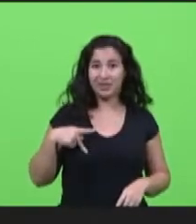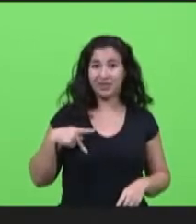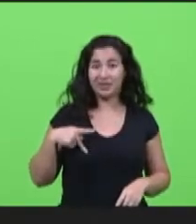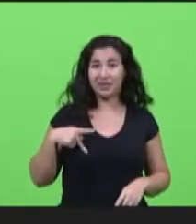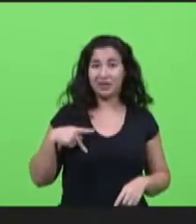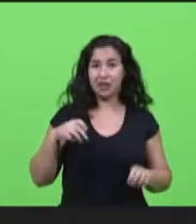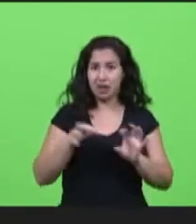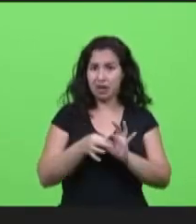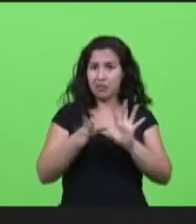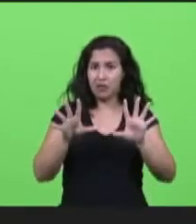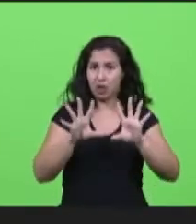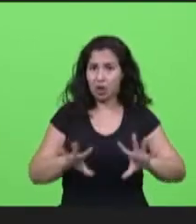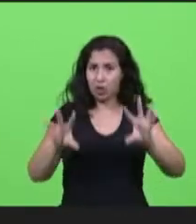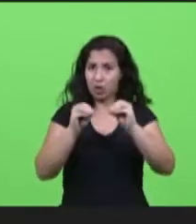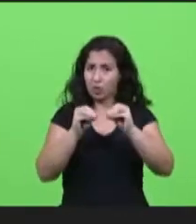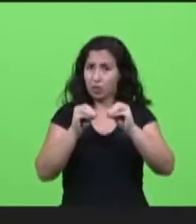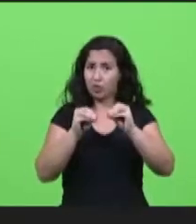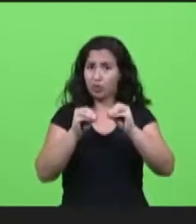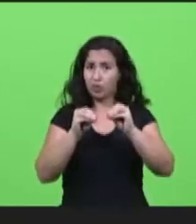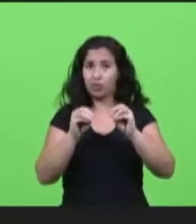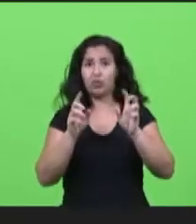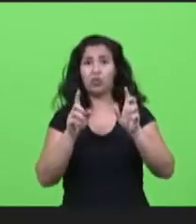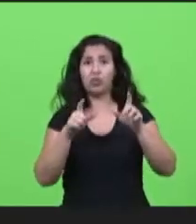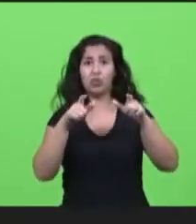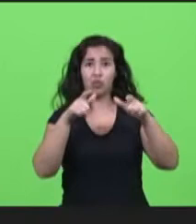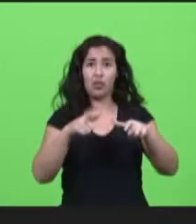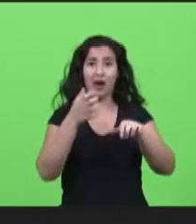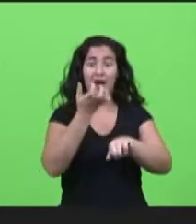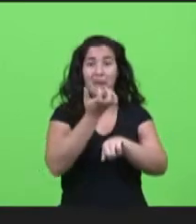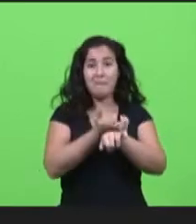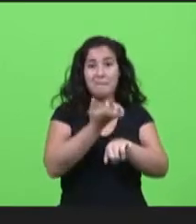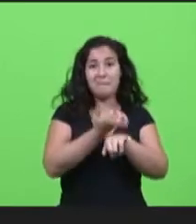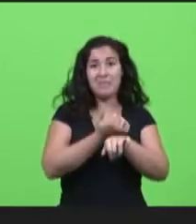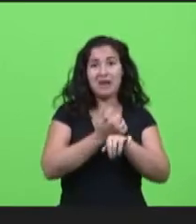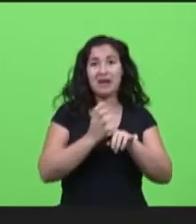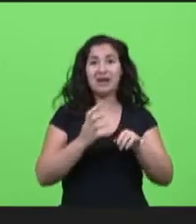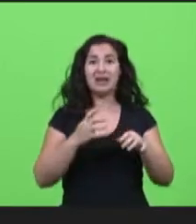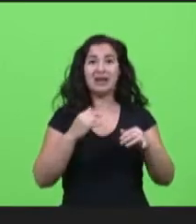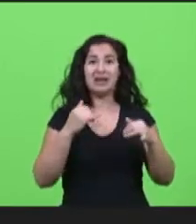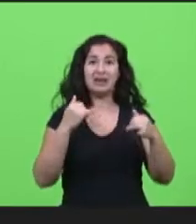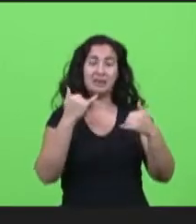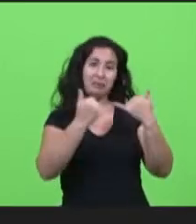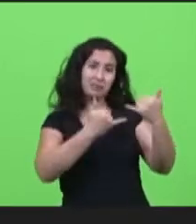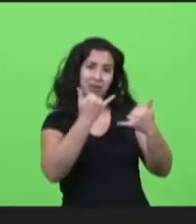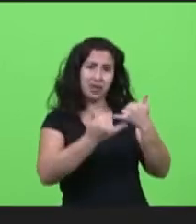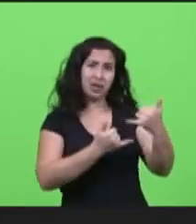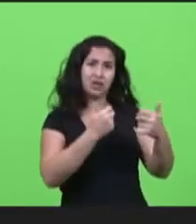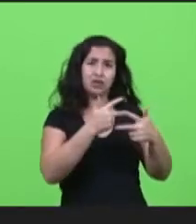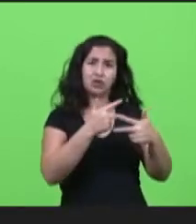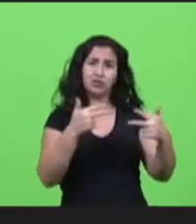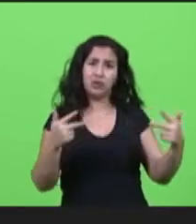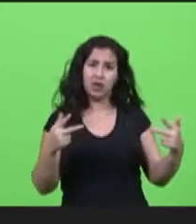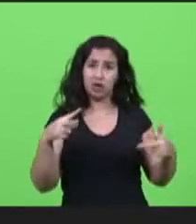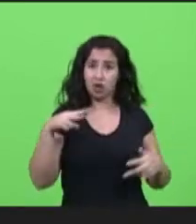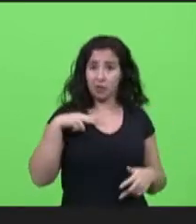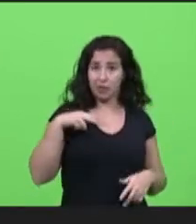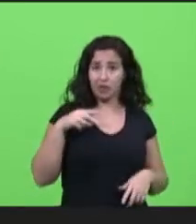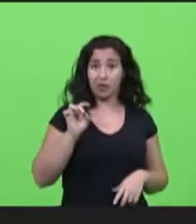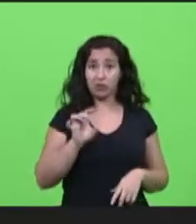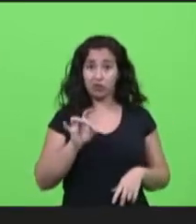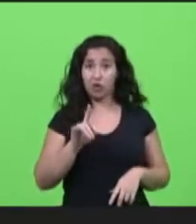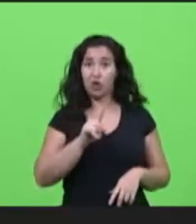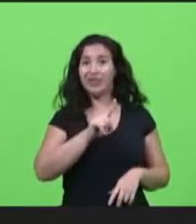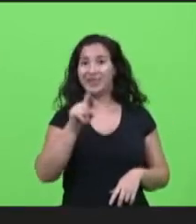né? Olhando os parques, praças e assim por diante. Não só o espaço privado, mas também o